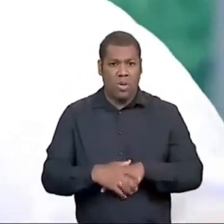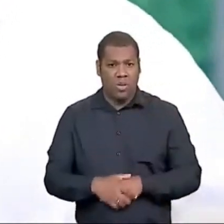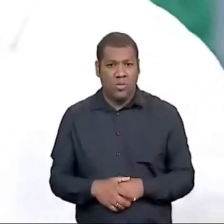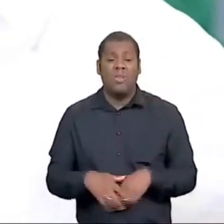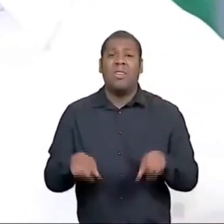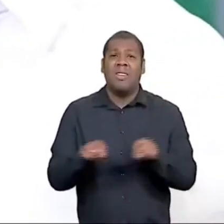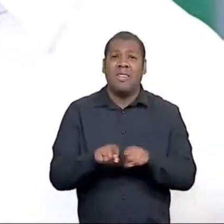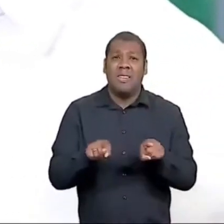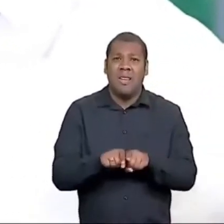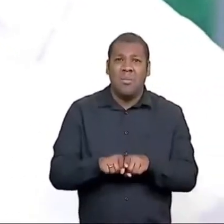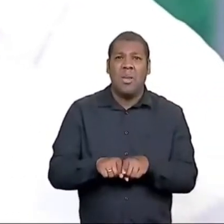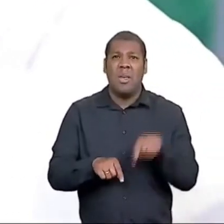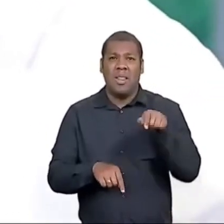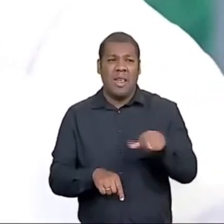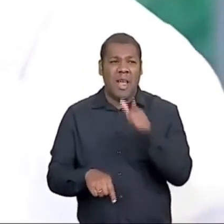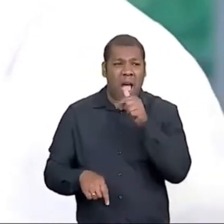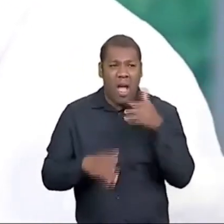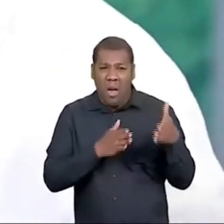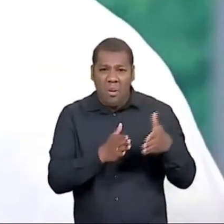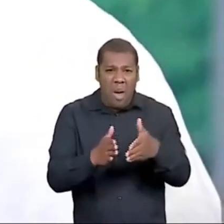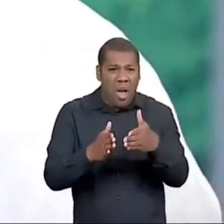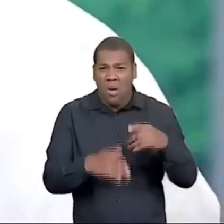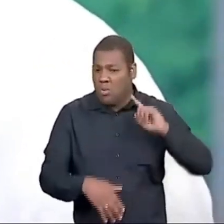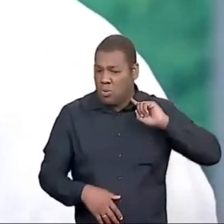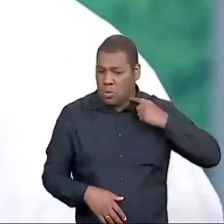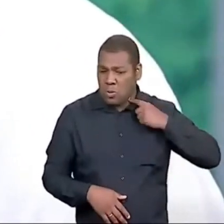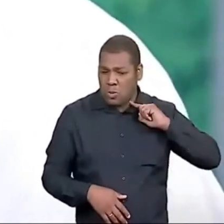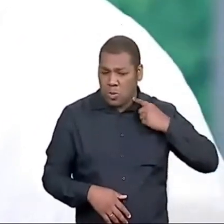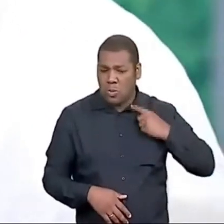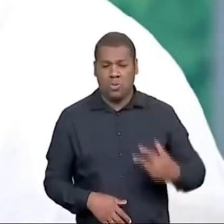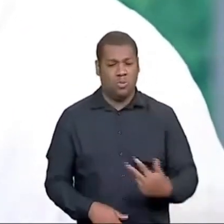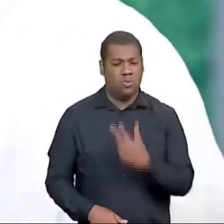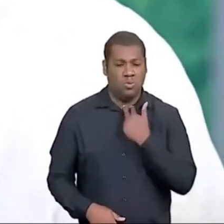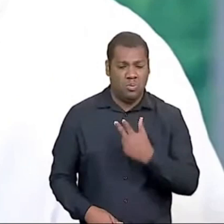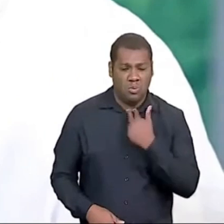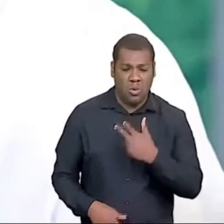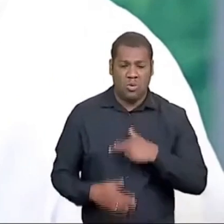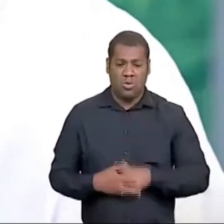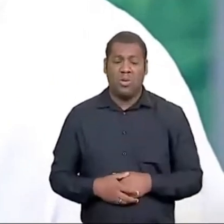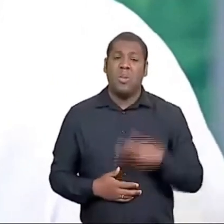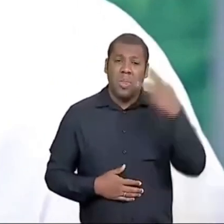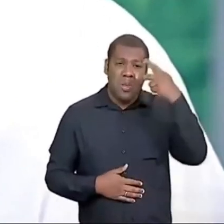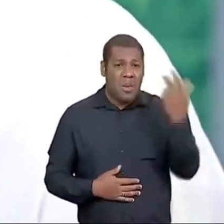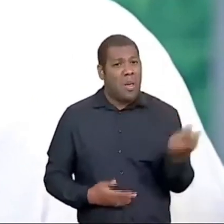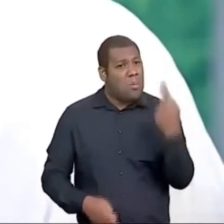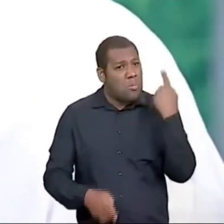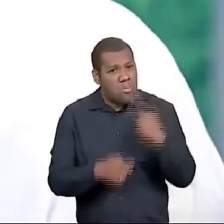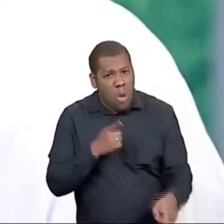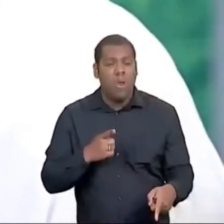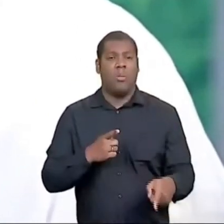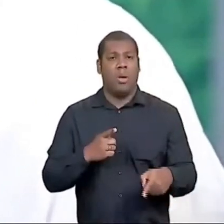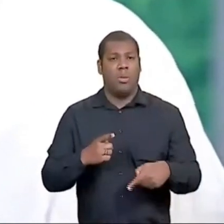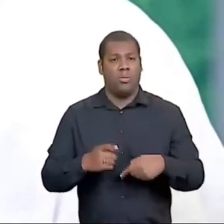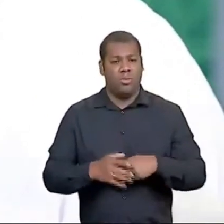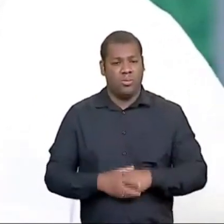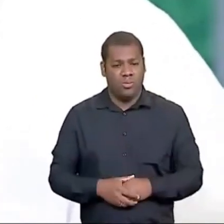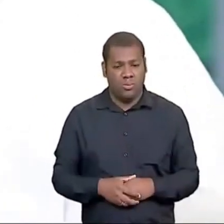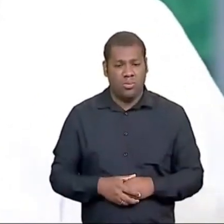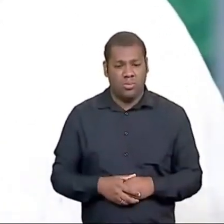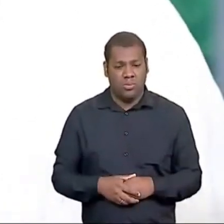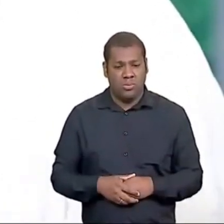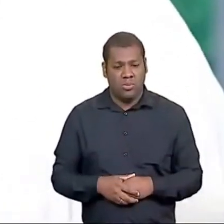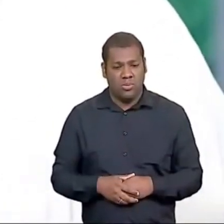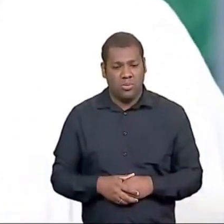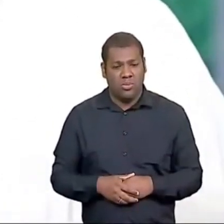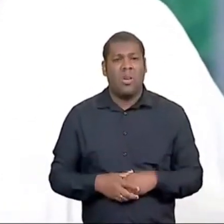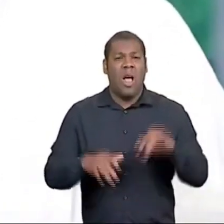Não é possível. As pessoas têm que saber que é proibido fazer isso e que não pode fazer isso. As pessoas têm que saber disso. Então,